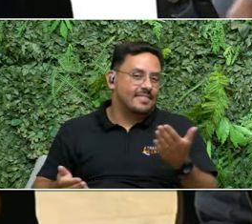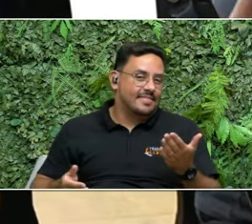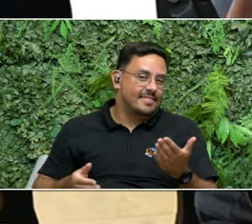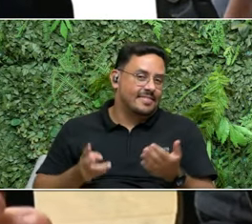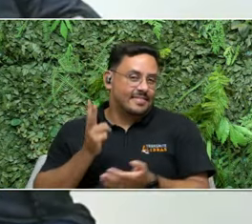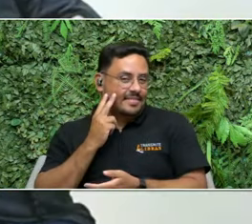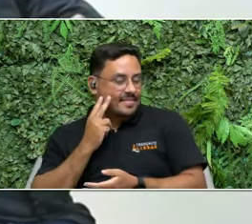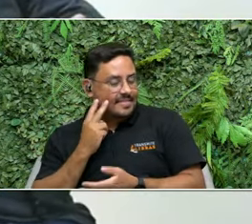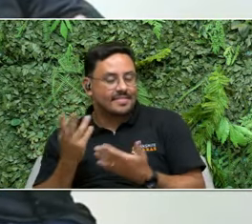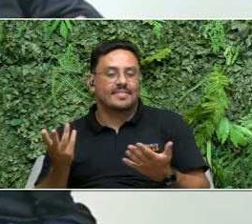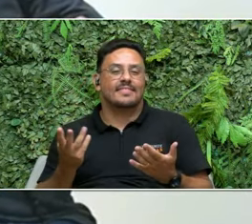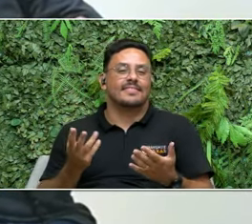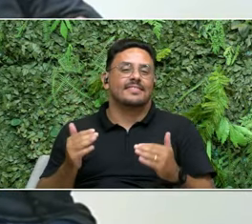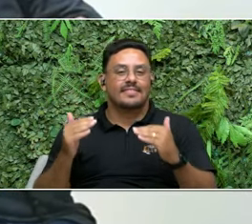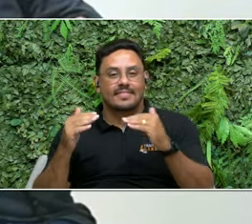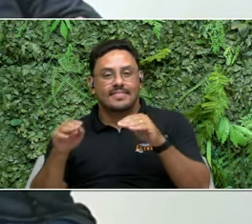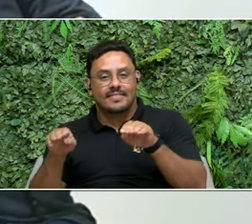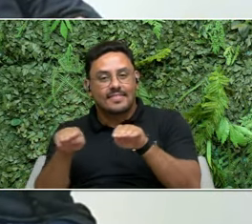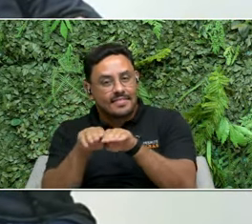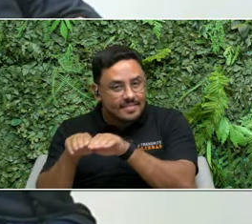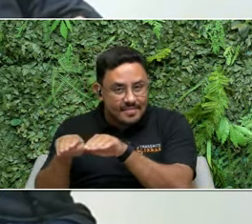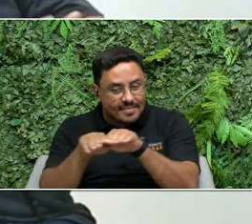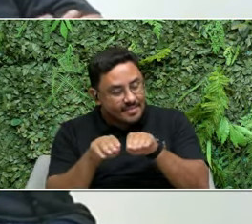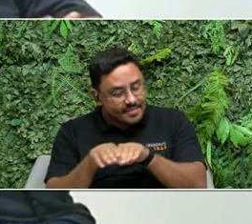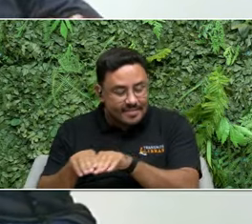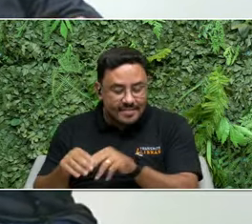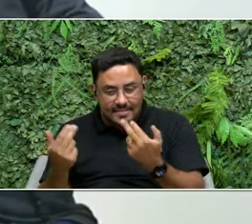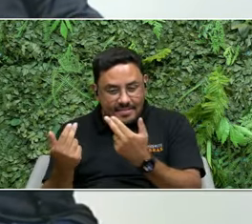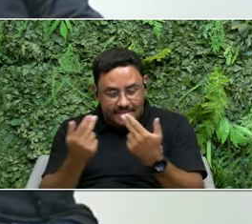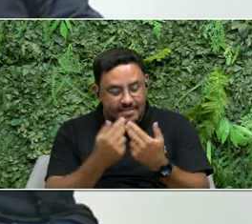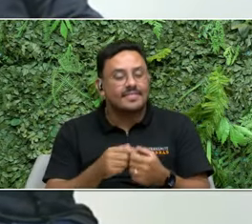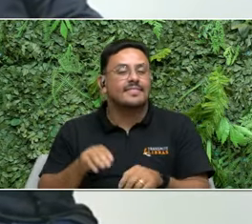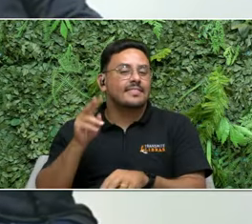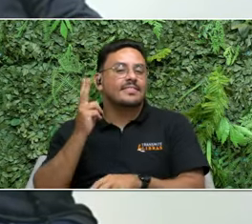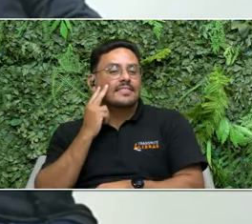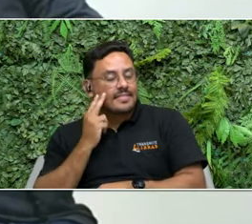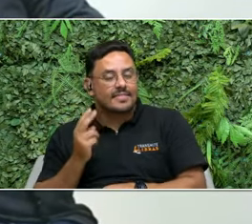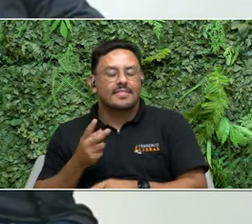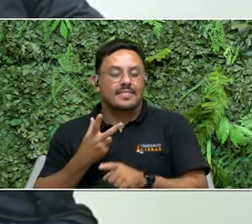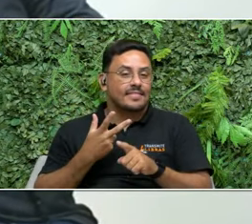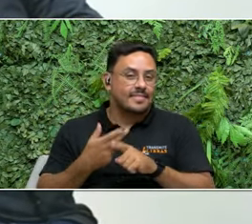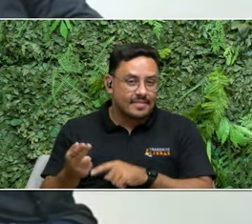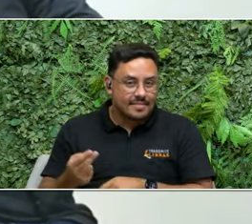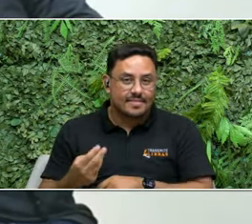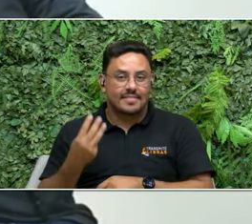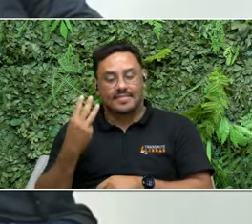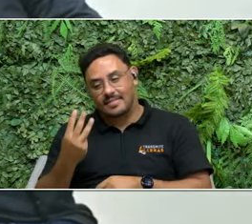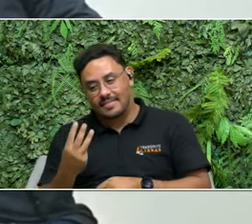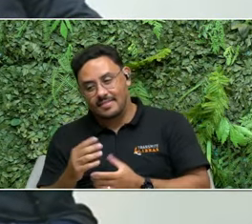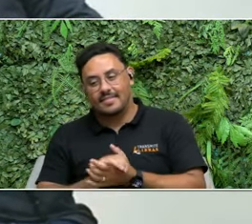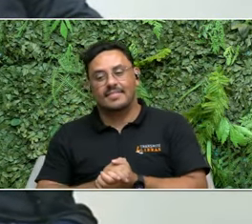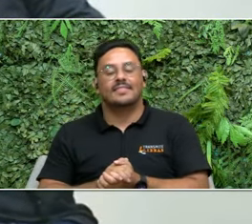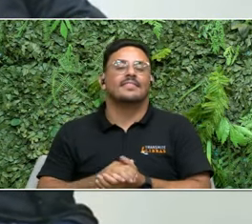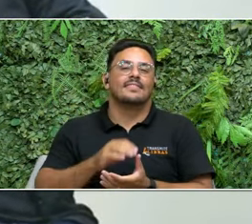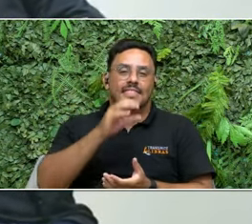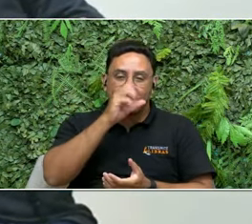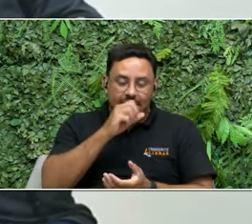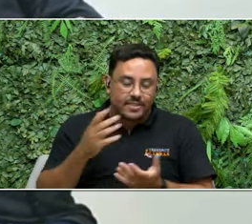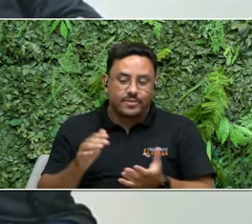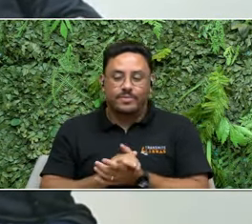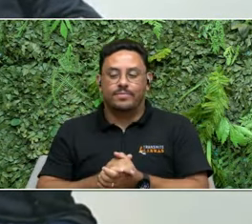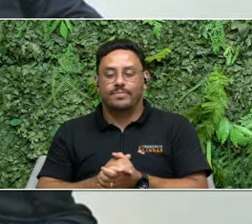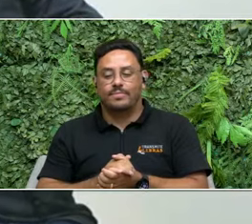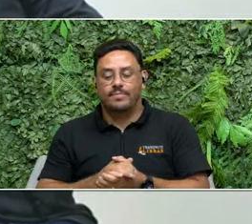cerveja tomando tem que tomar cerveja vencendo tem que tomar três sabadão aí não sossegado